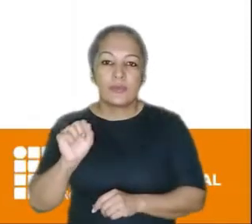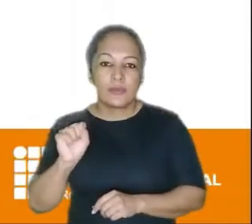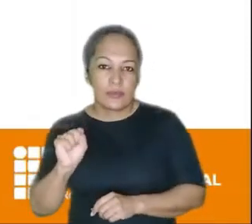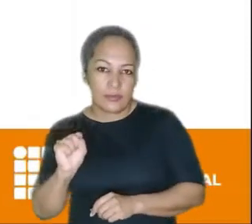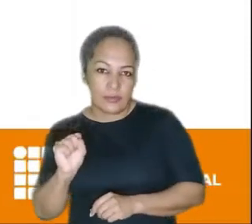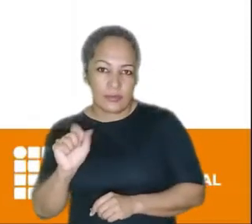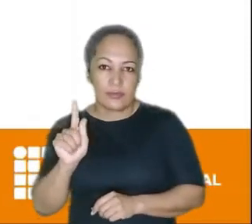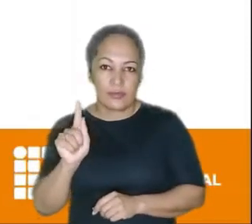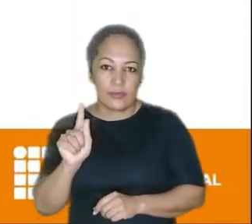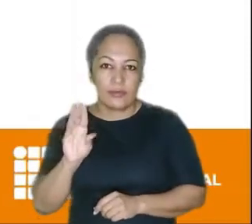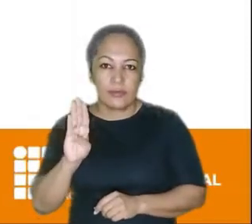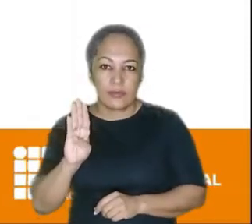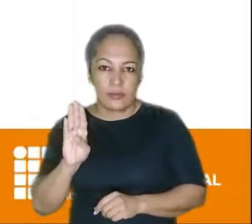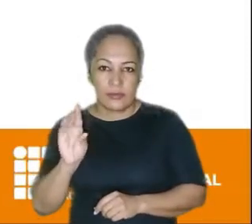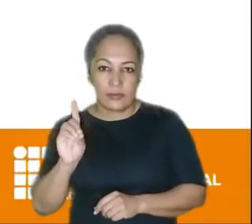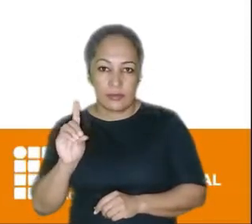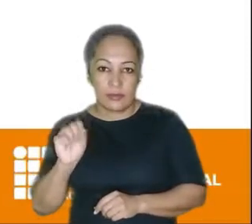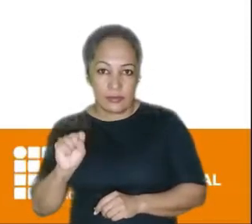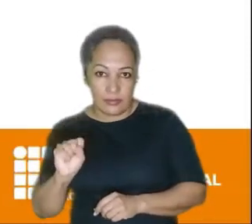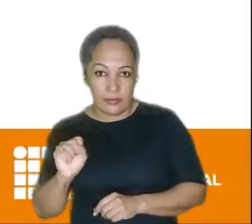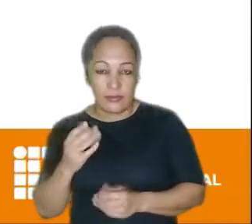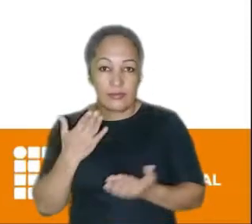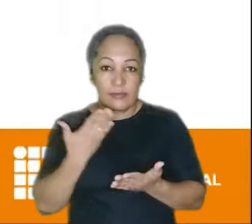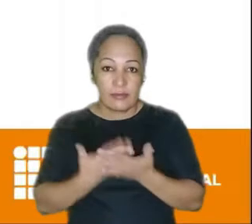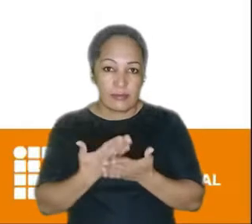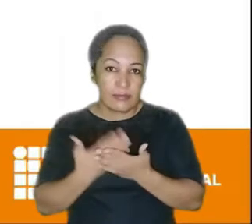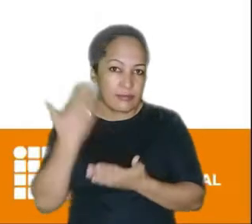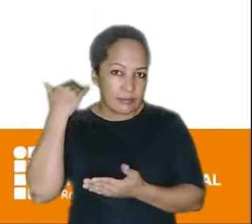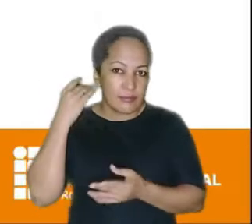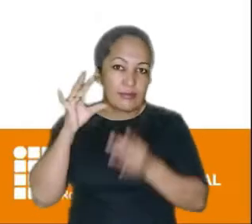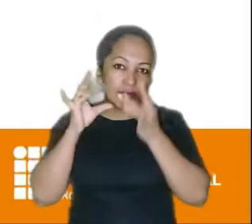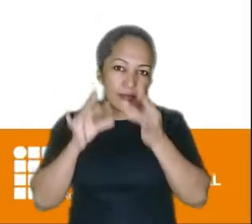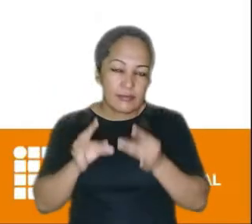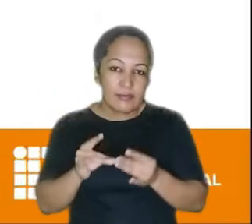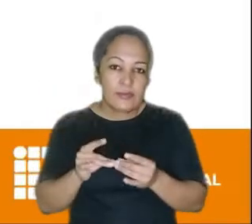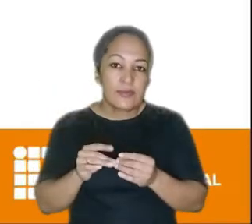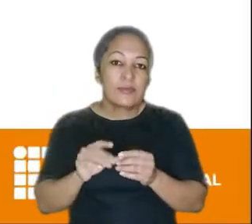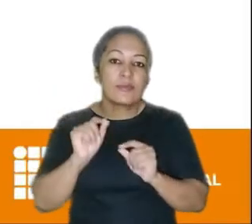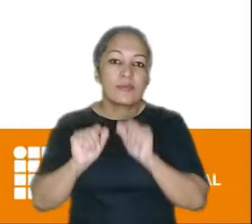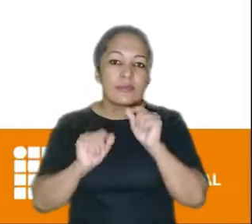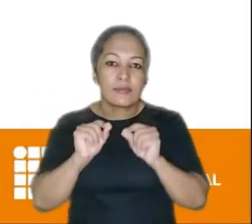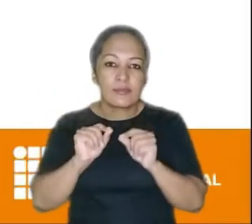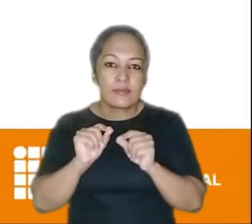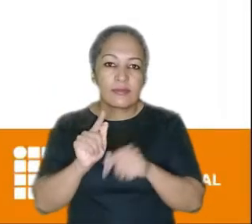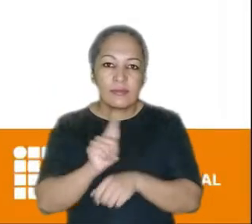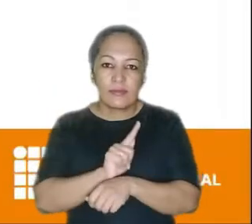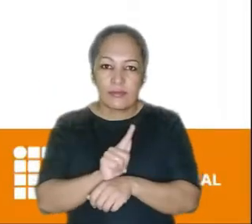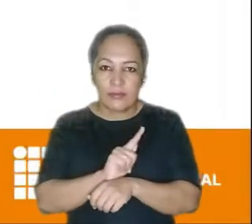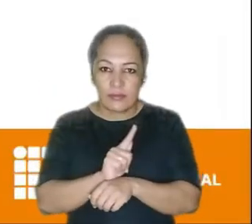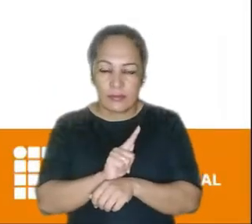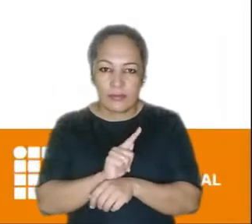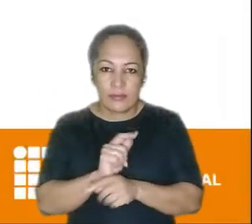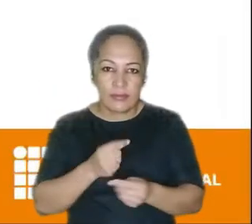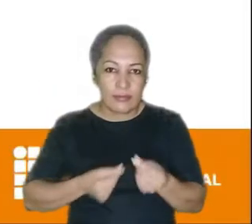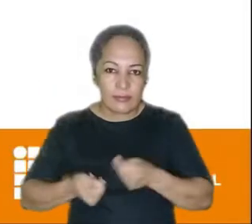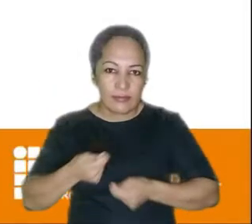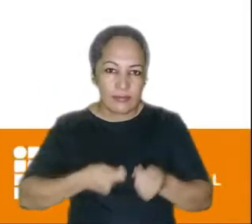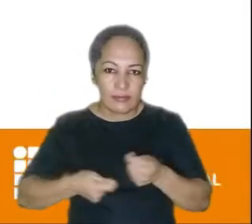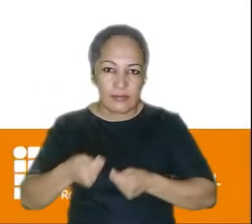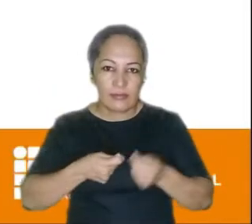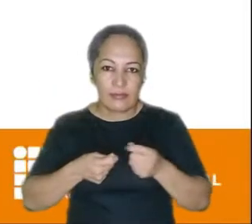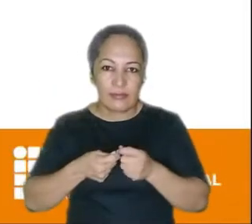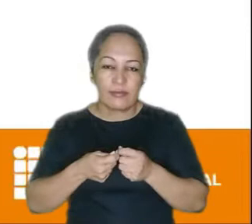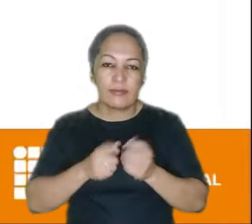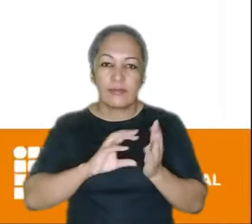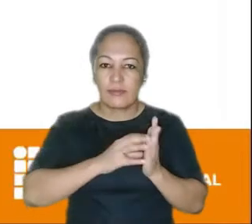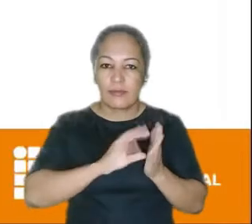Então, o SGBD ele é um sistema de gerenciamento de banco de dados, tá? Ele é um conjunto de programas de computador, ou seja,